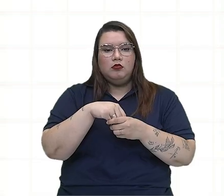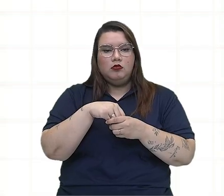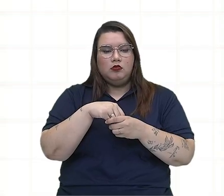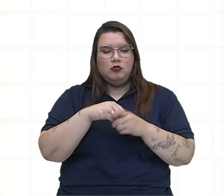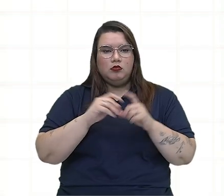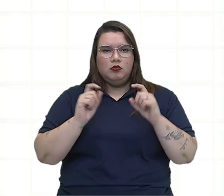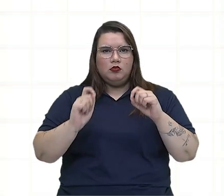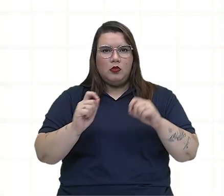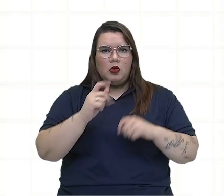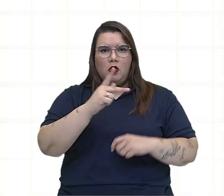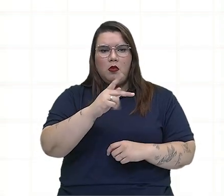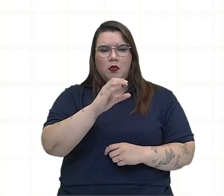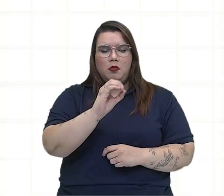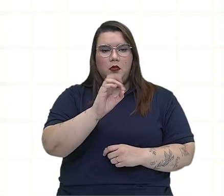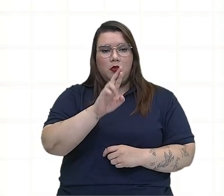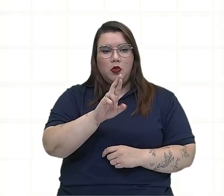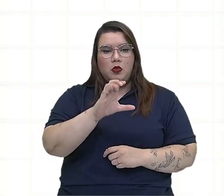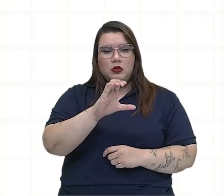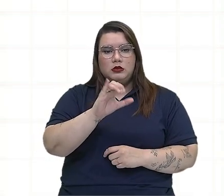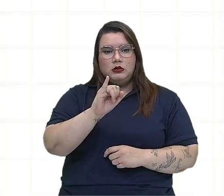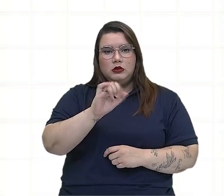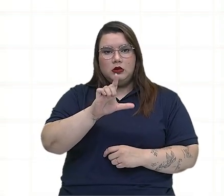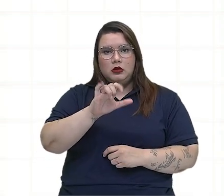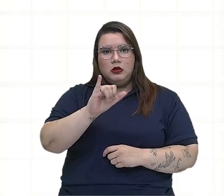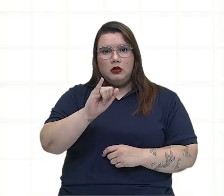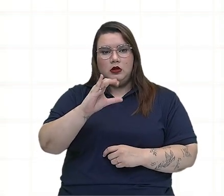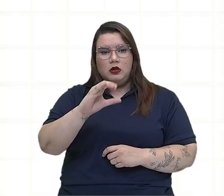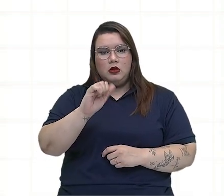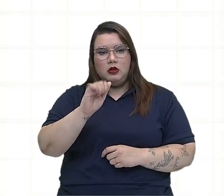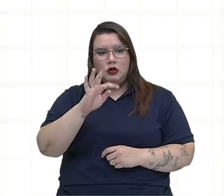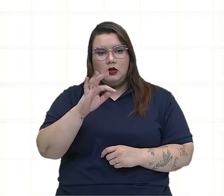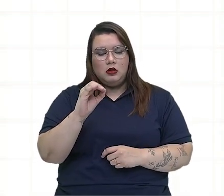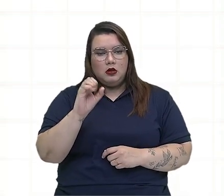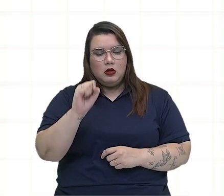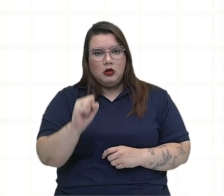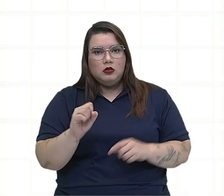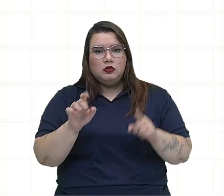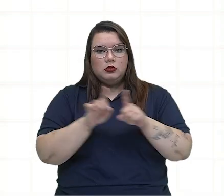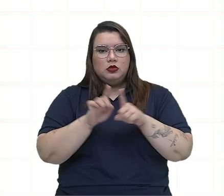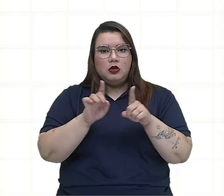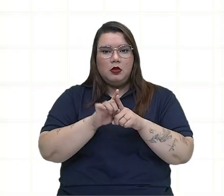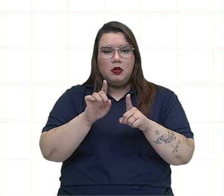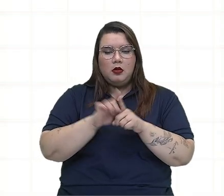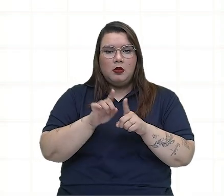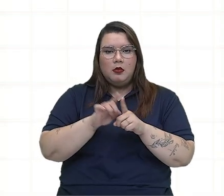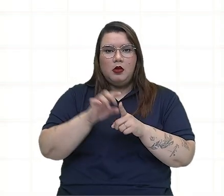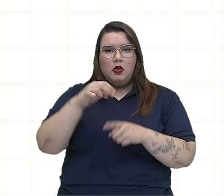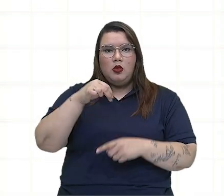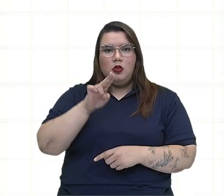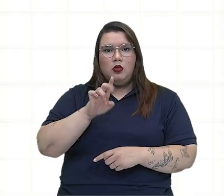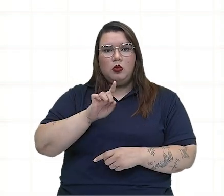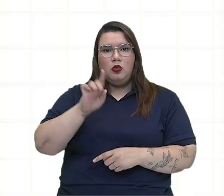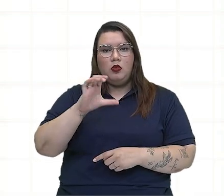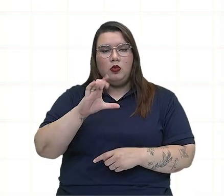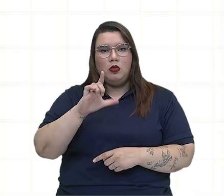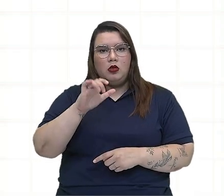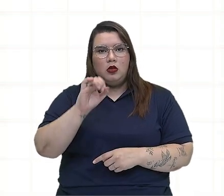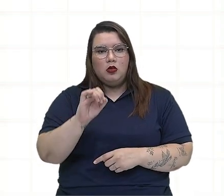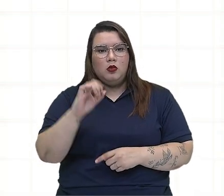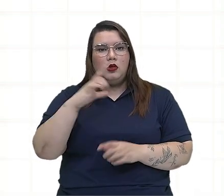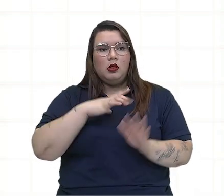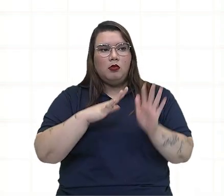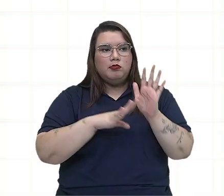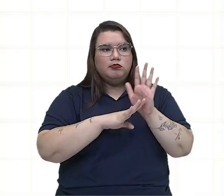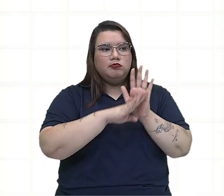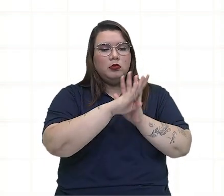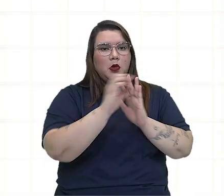por silicatos, além de núcleos cuja composição possui elevada